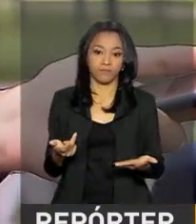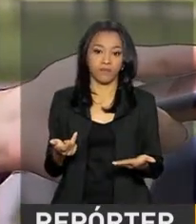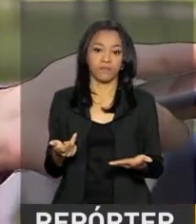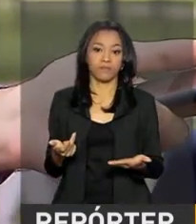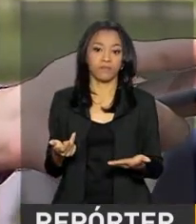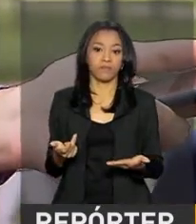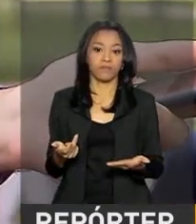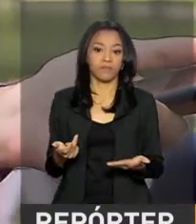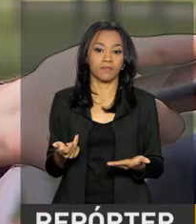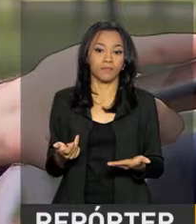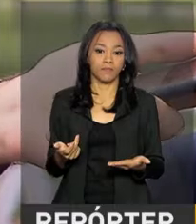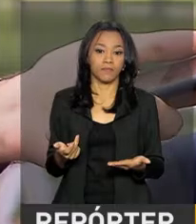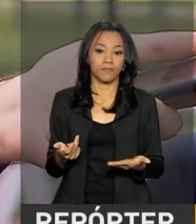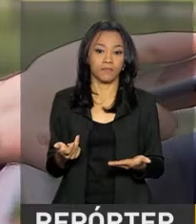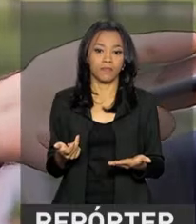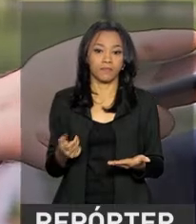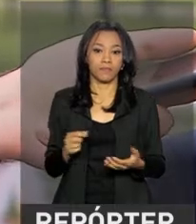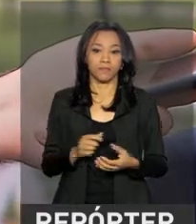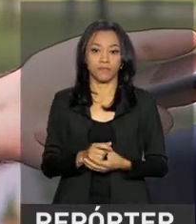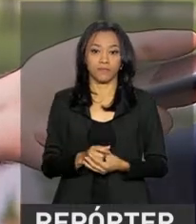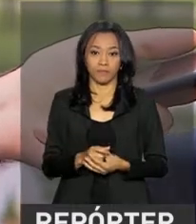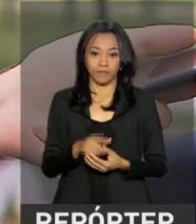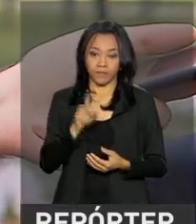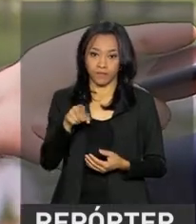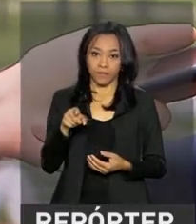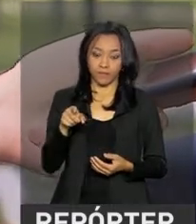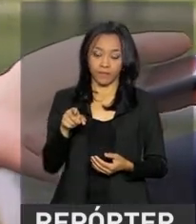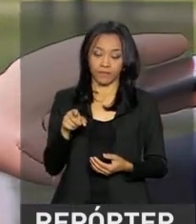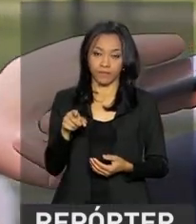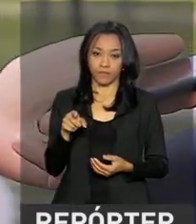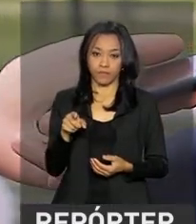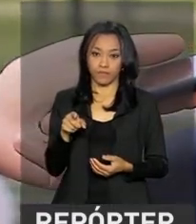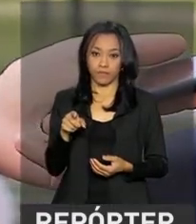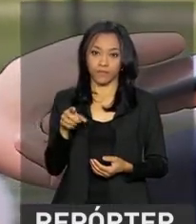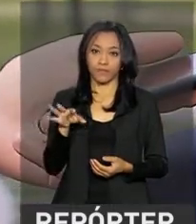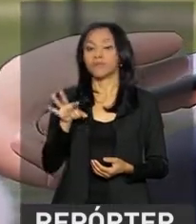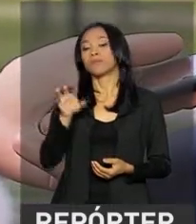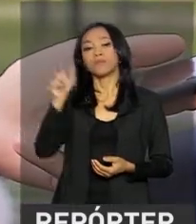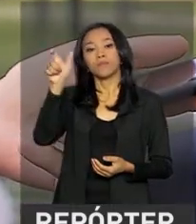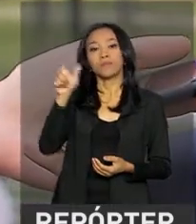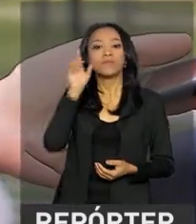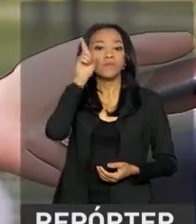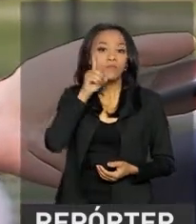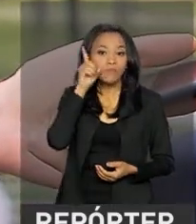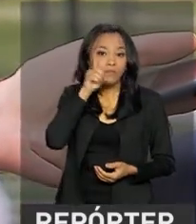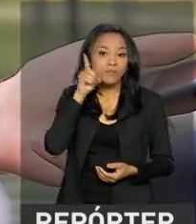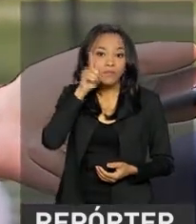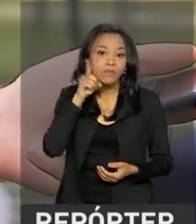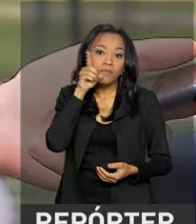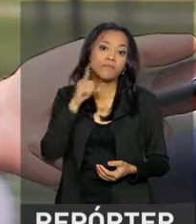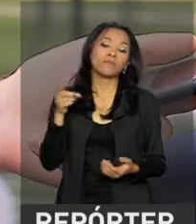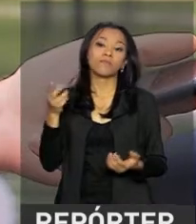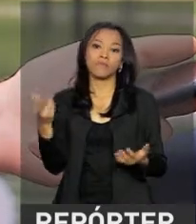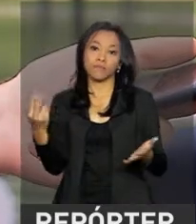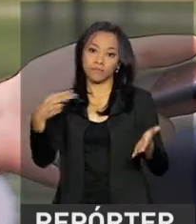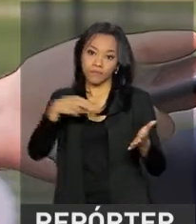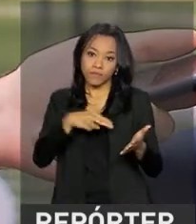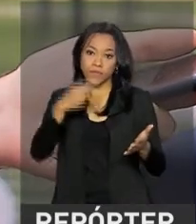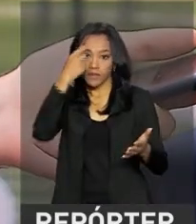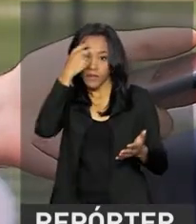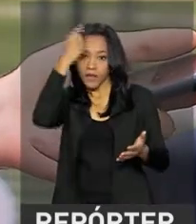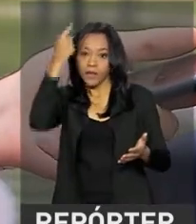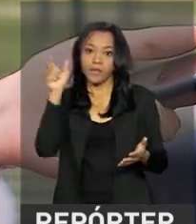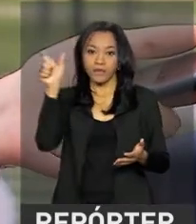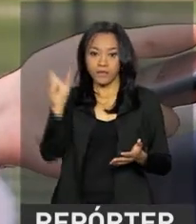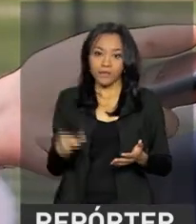119 melhor alternativa do deputado baiano com a idéia de que